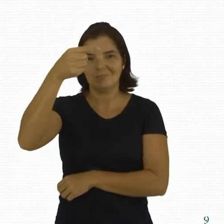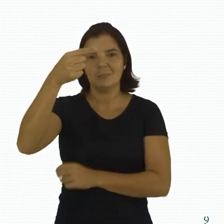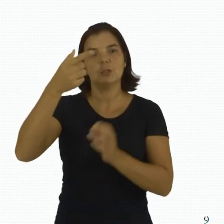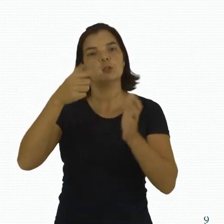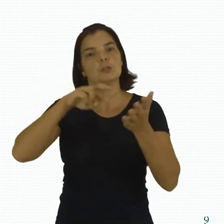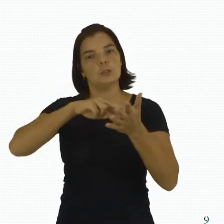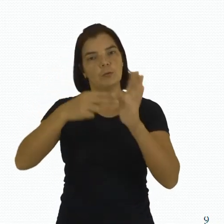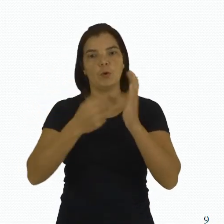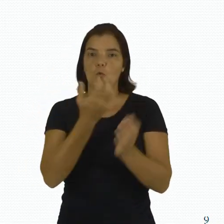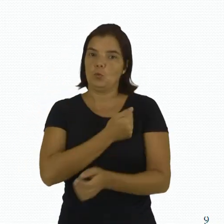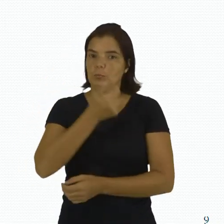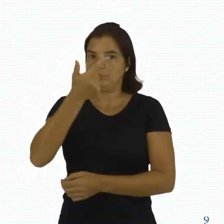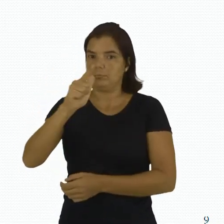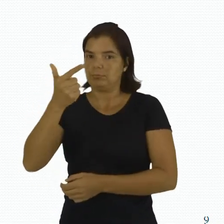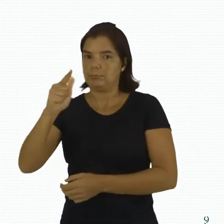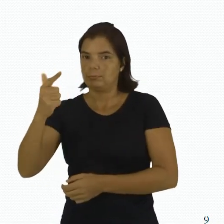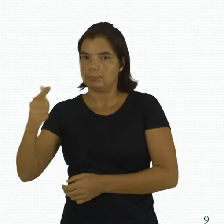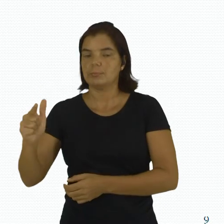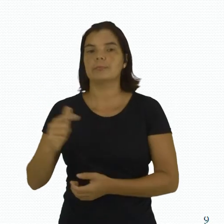lá. Primeiramente,